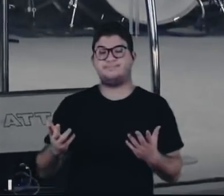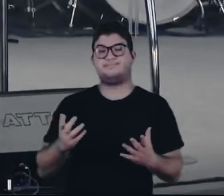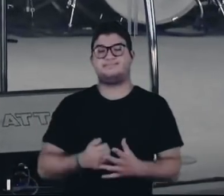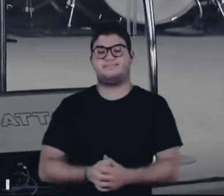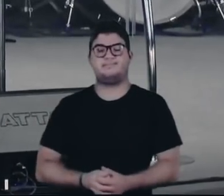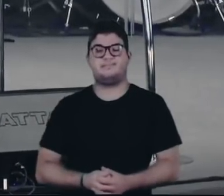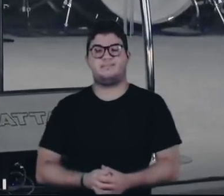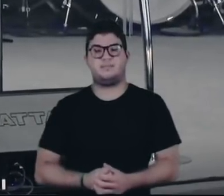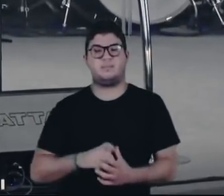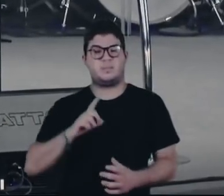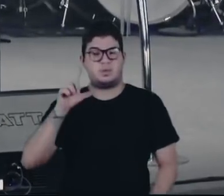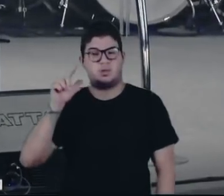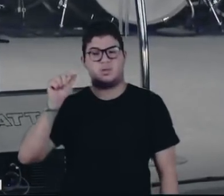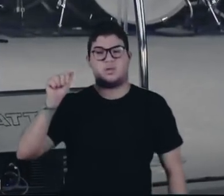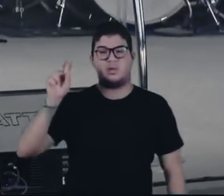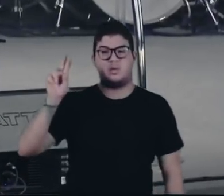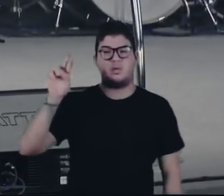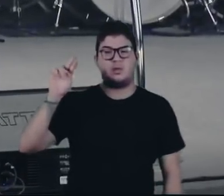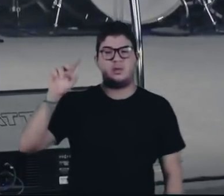Laura,